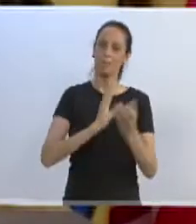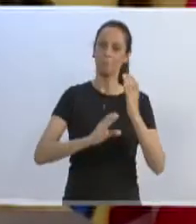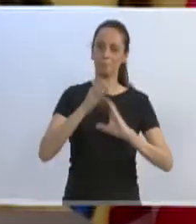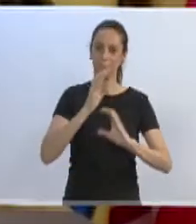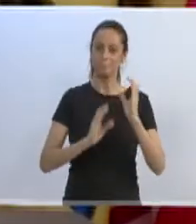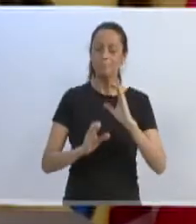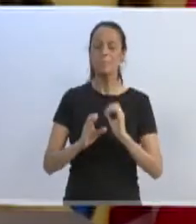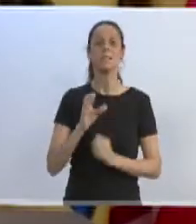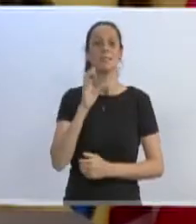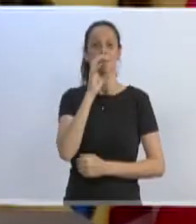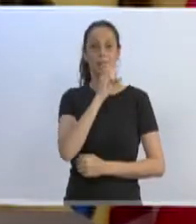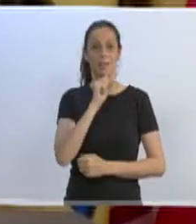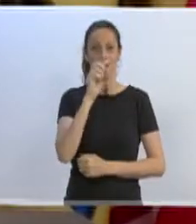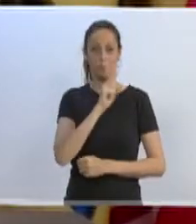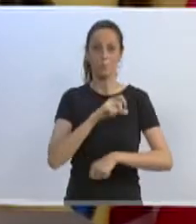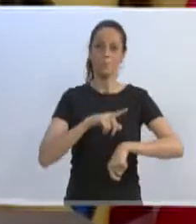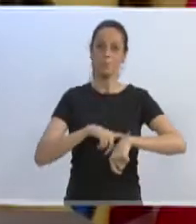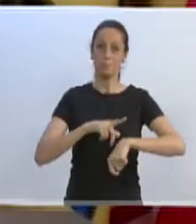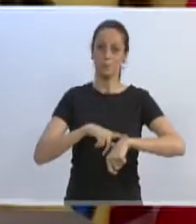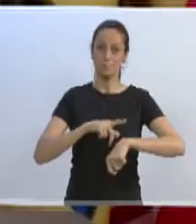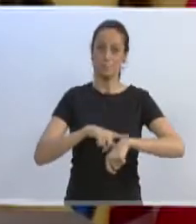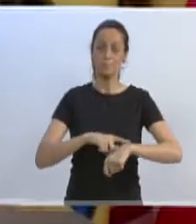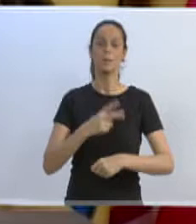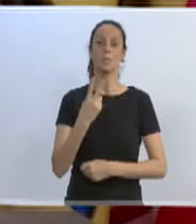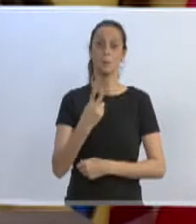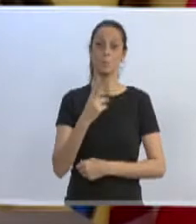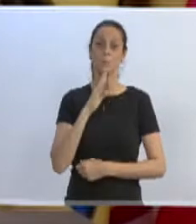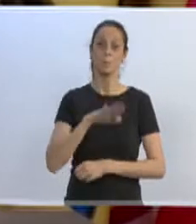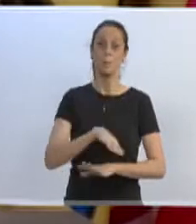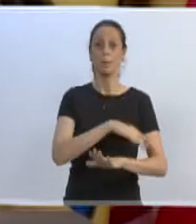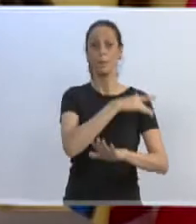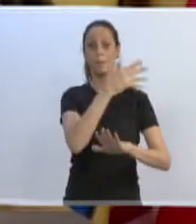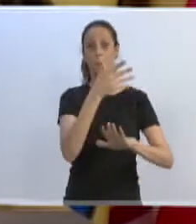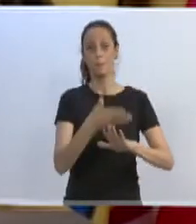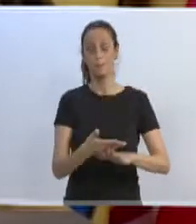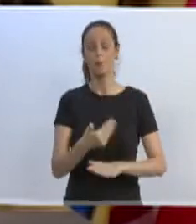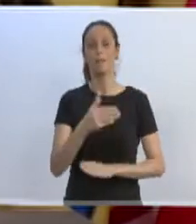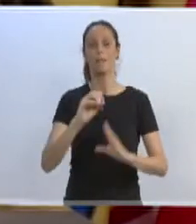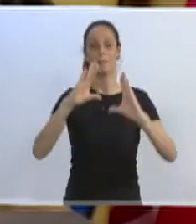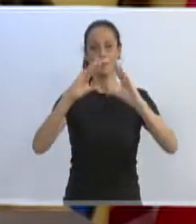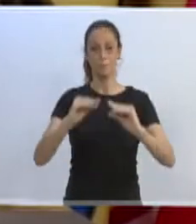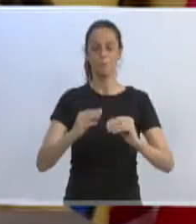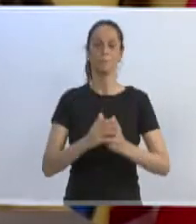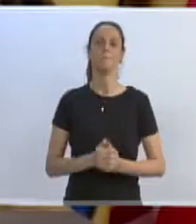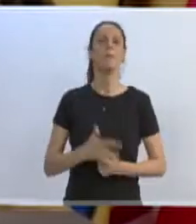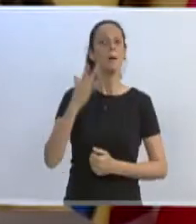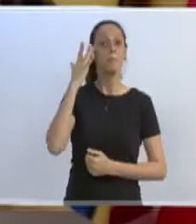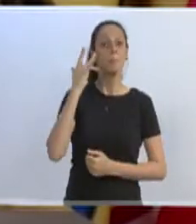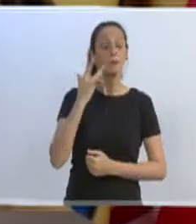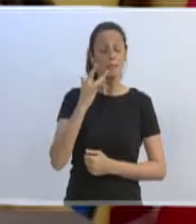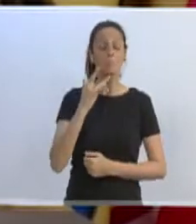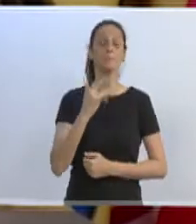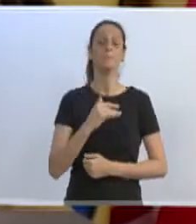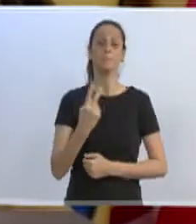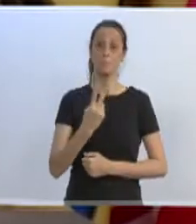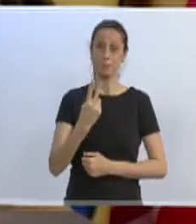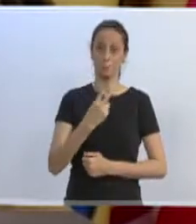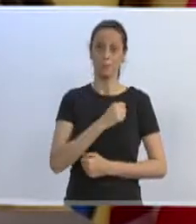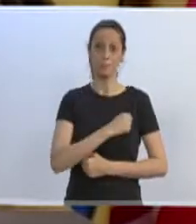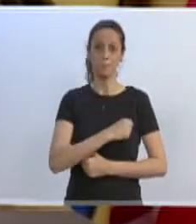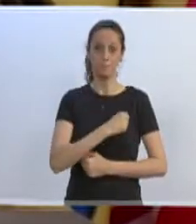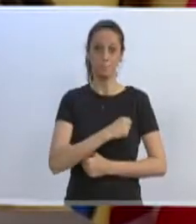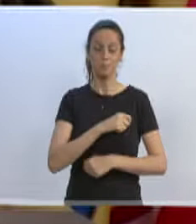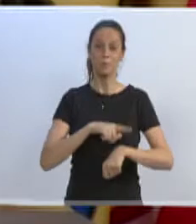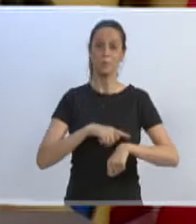18 às 22 horas das 14 às 22 horas e amanhã dia 28 a partir das 14 horas